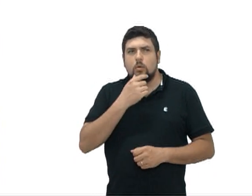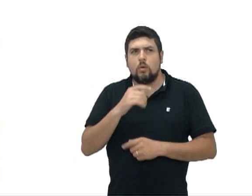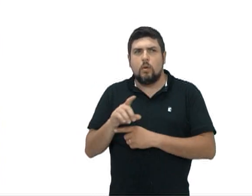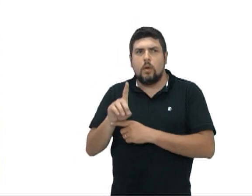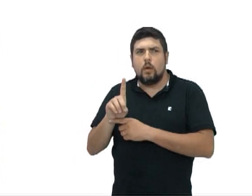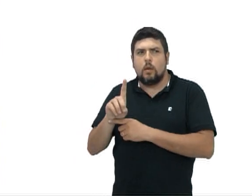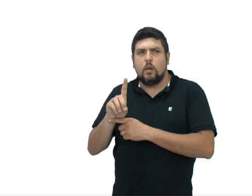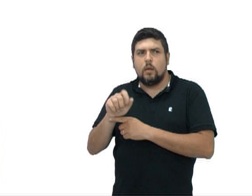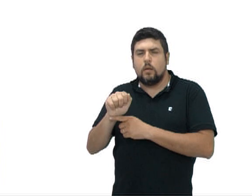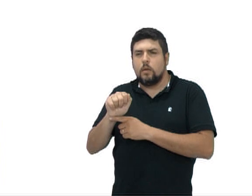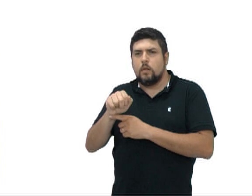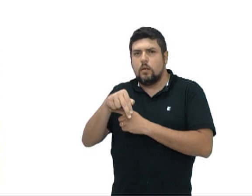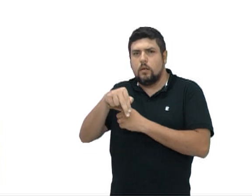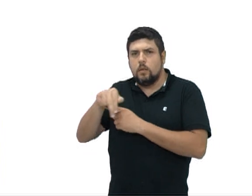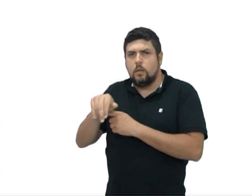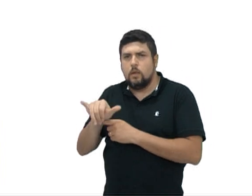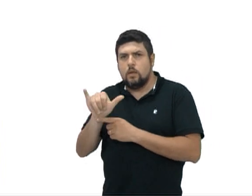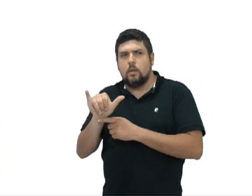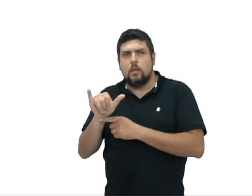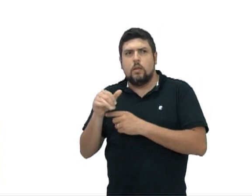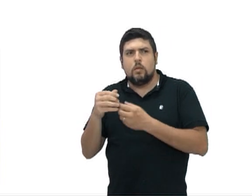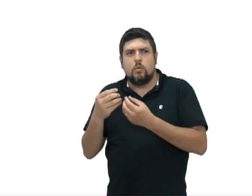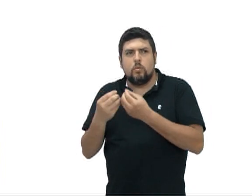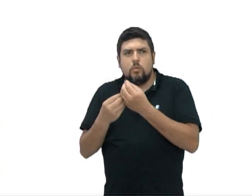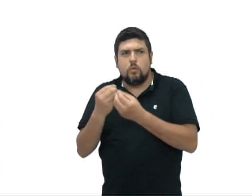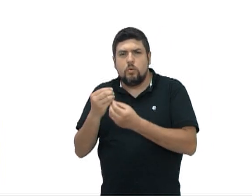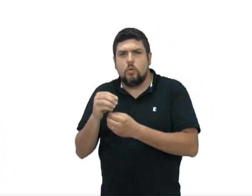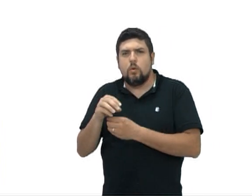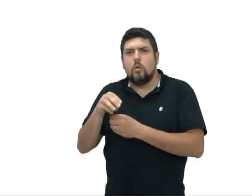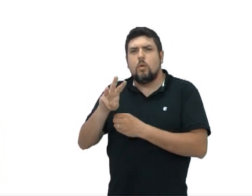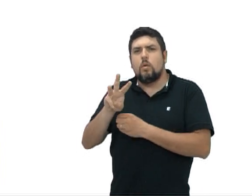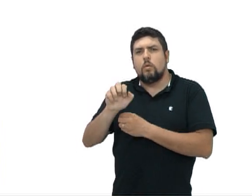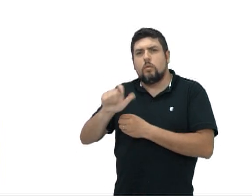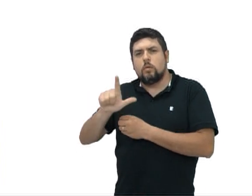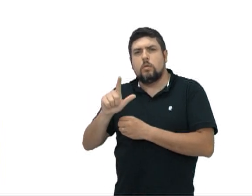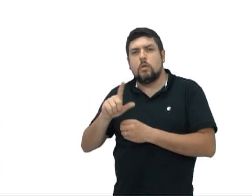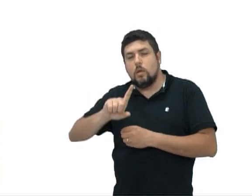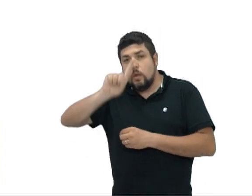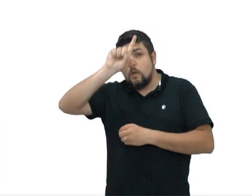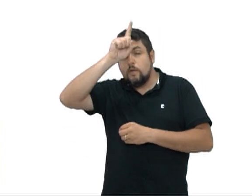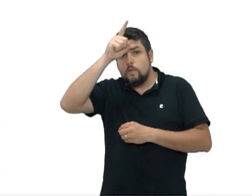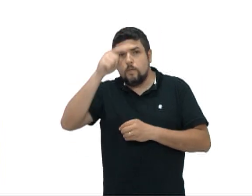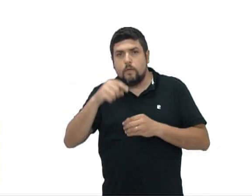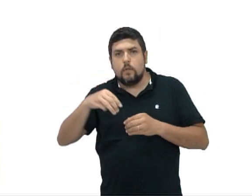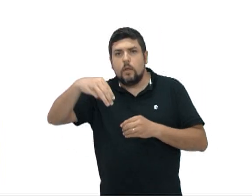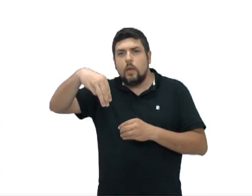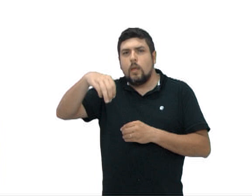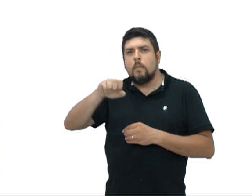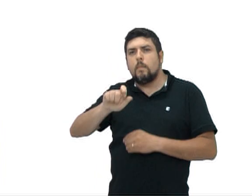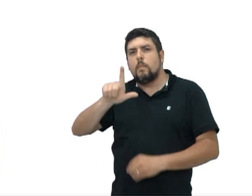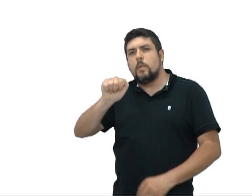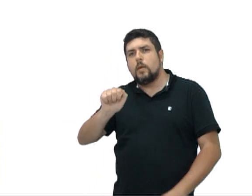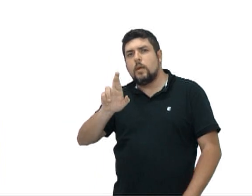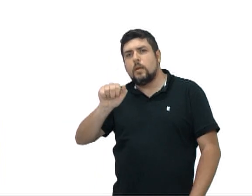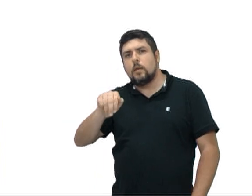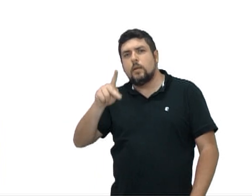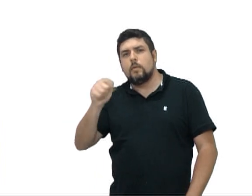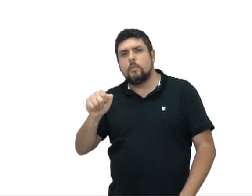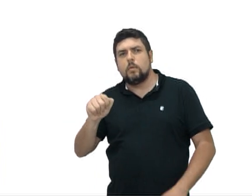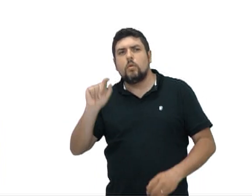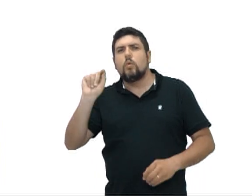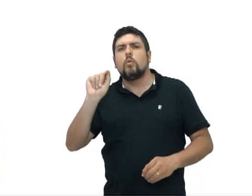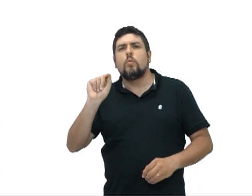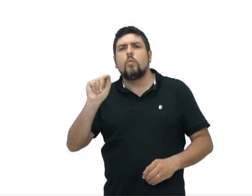tem vários eventos da mega rampa passado na mídia nacional. O que é a mega rampa para quem não conhece? Então, ela é uma